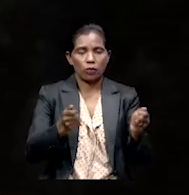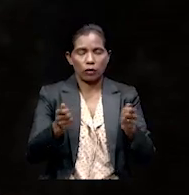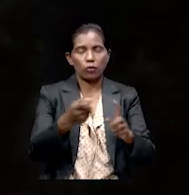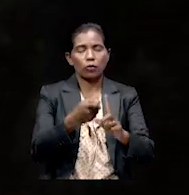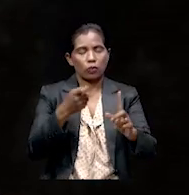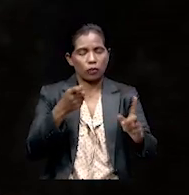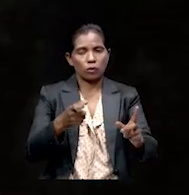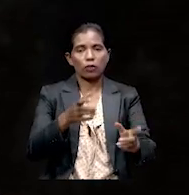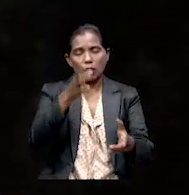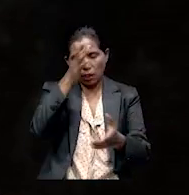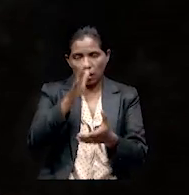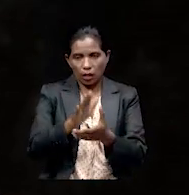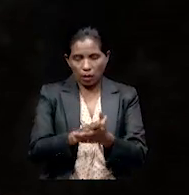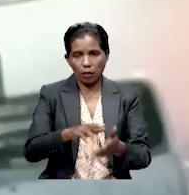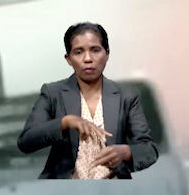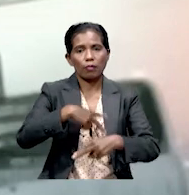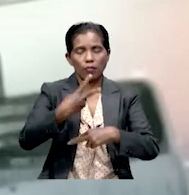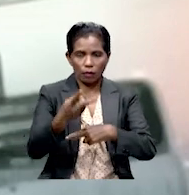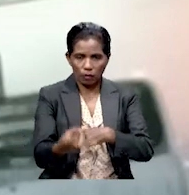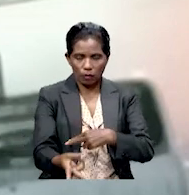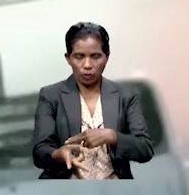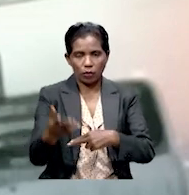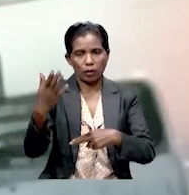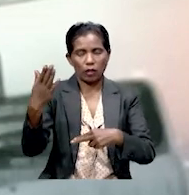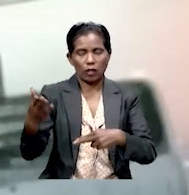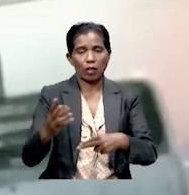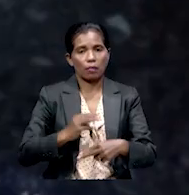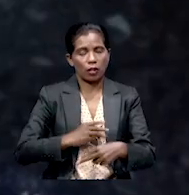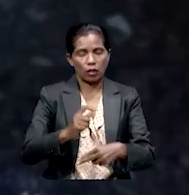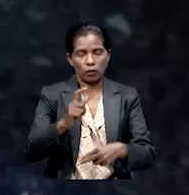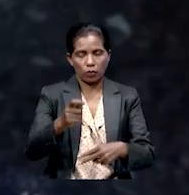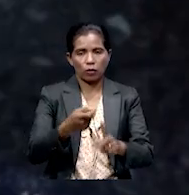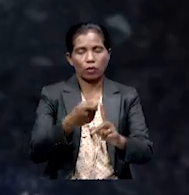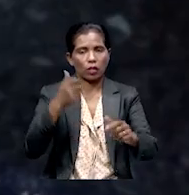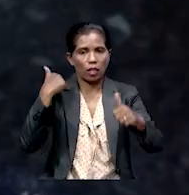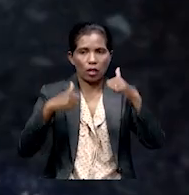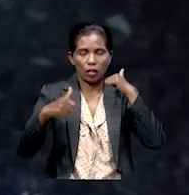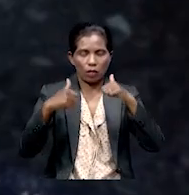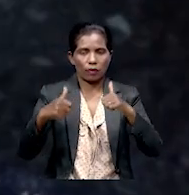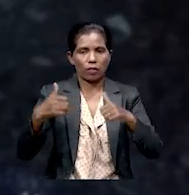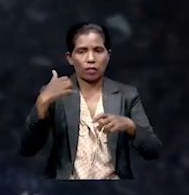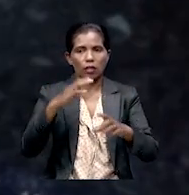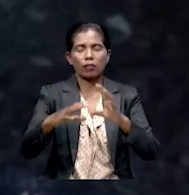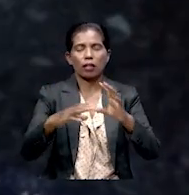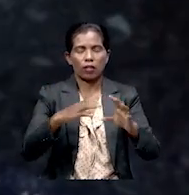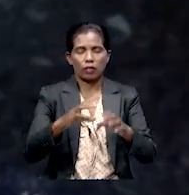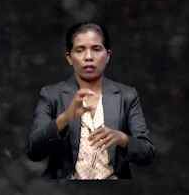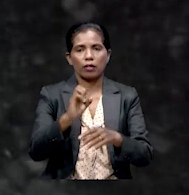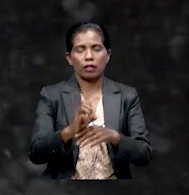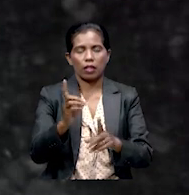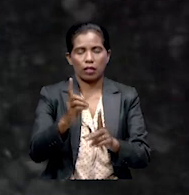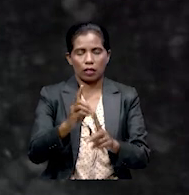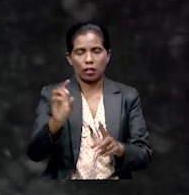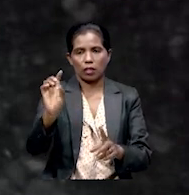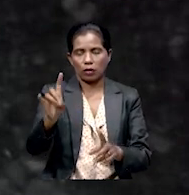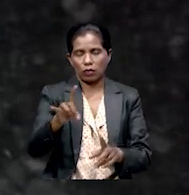área Bou Olu, posto administrativo La Clubar, hafo infila husi atividade contacto eleitoral ia Loron Sanulo